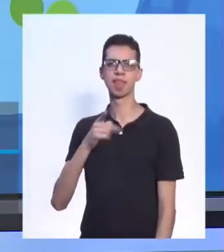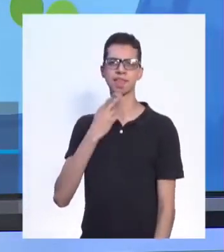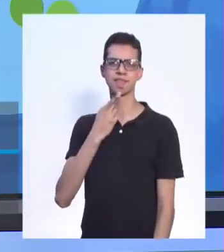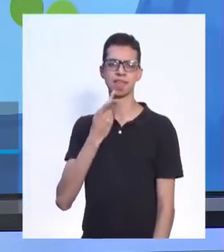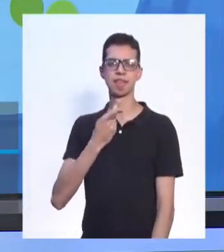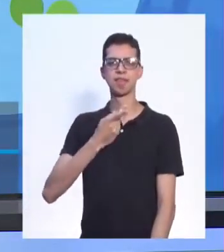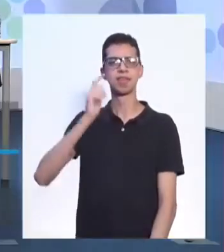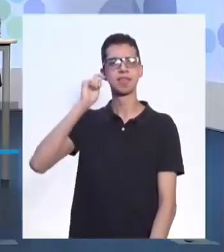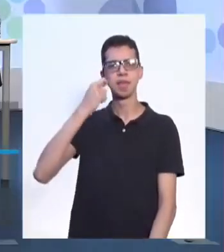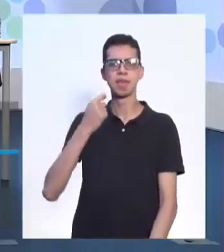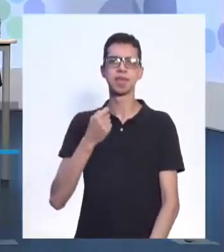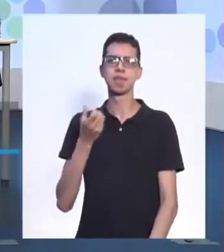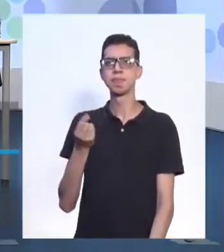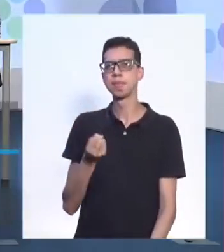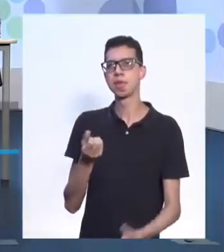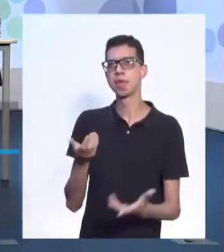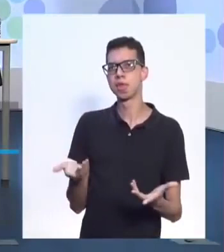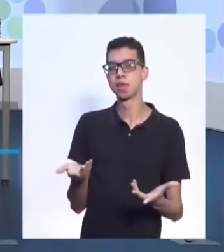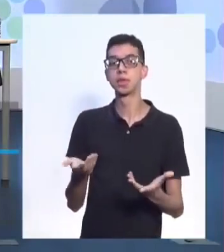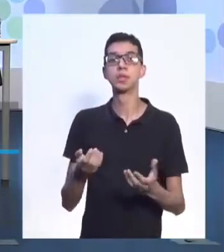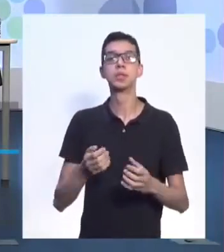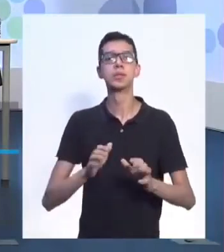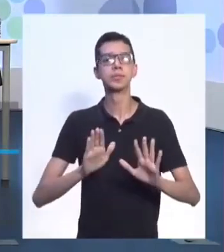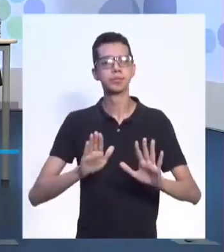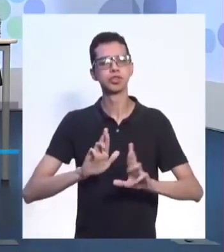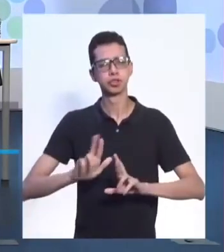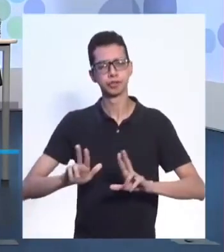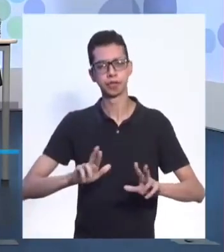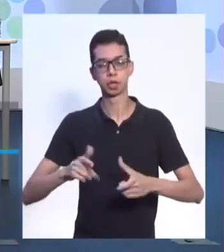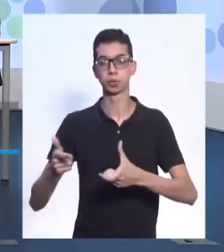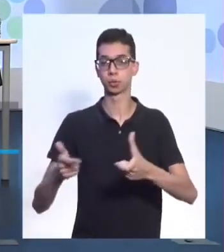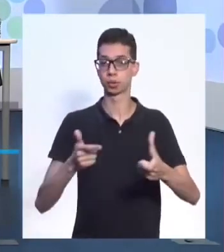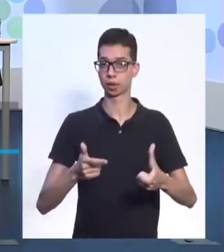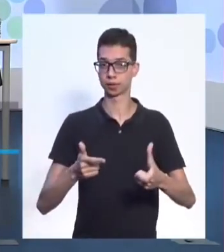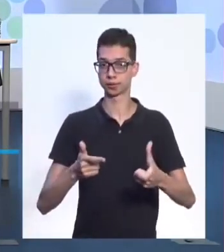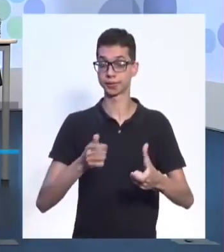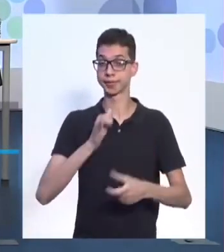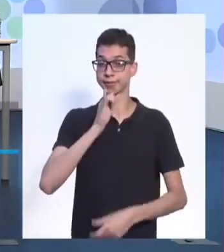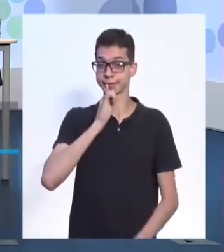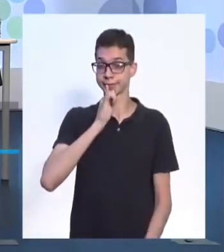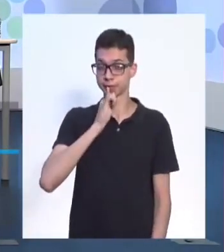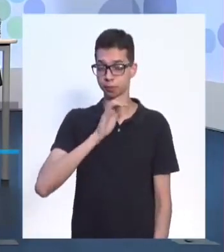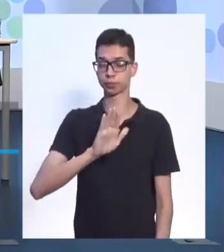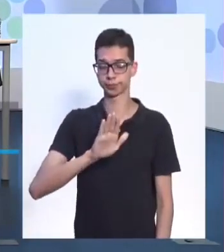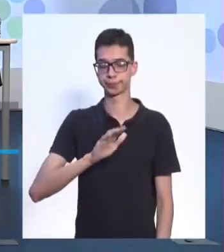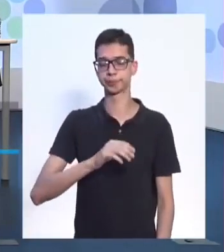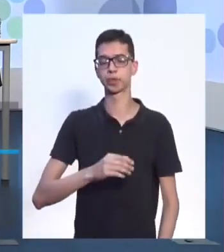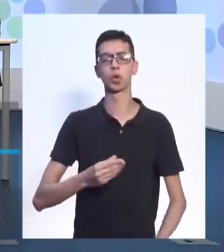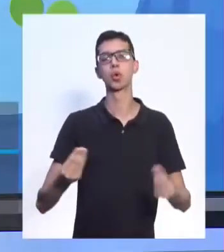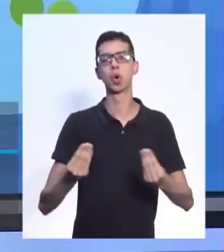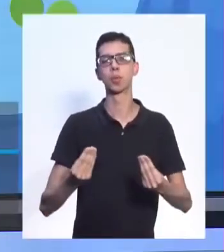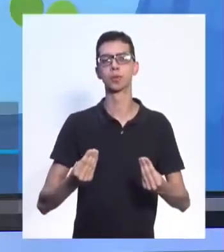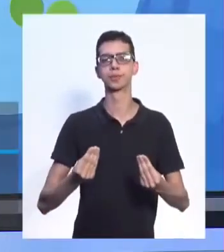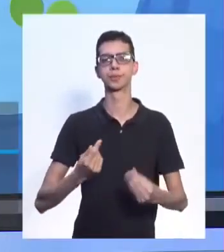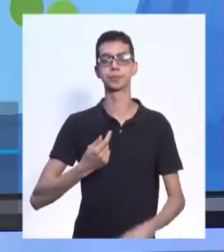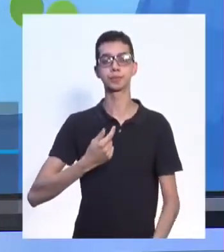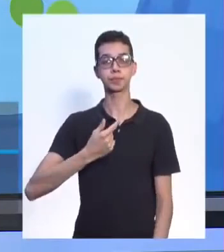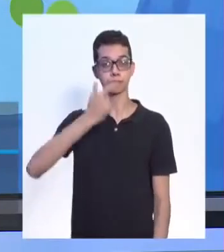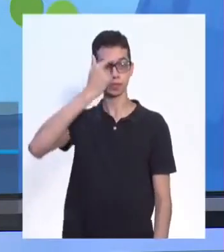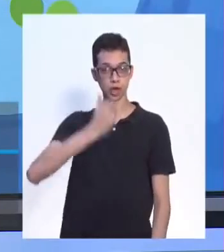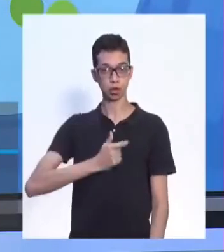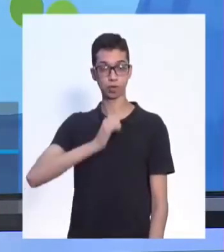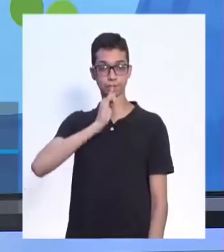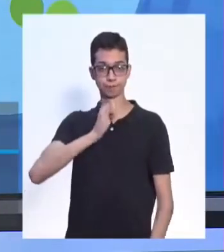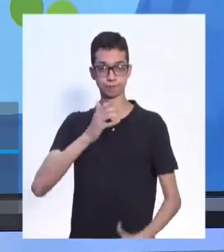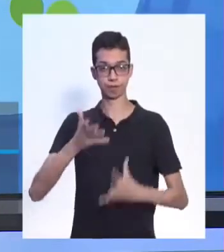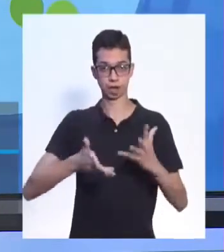branca? Existe uma diferença entre a questão do lugar de fala e o lugar de conhecimento. O que eu estou